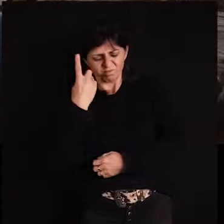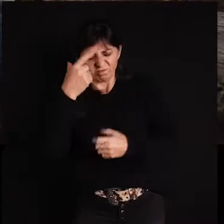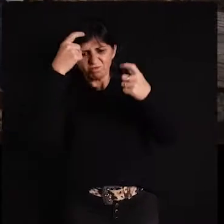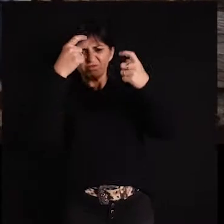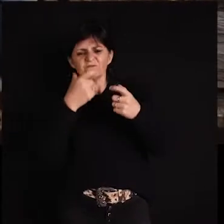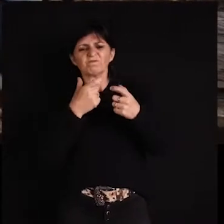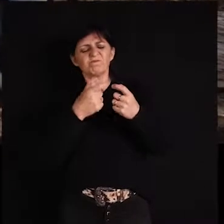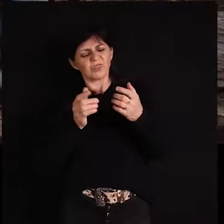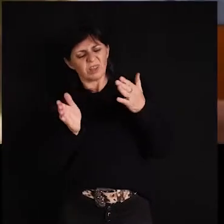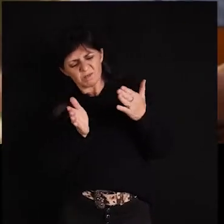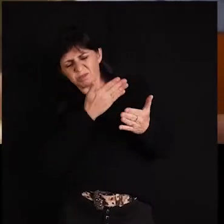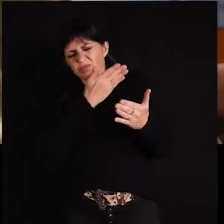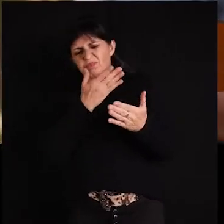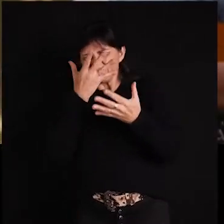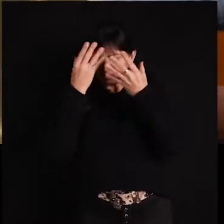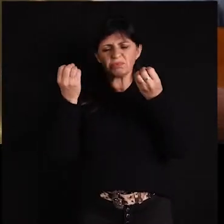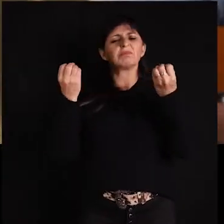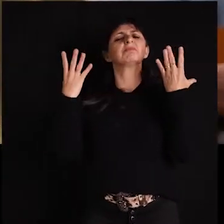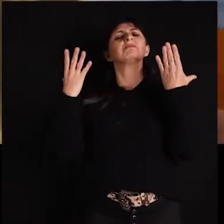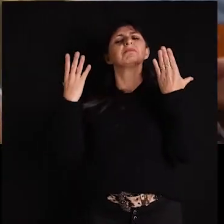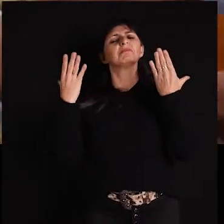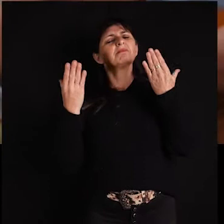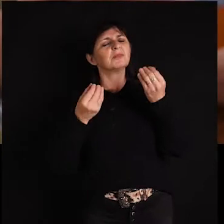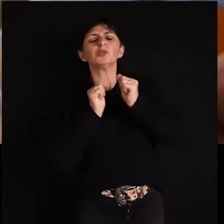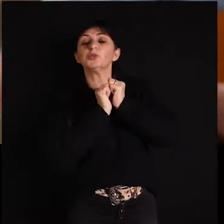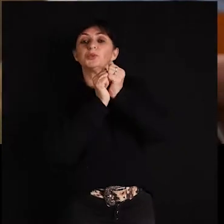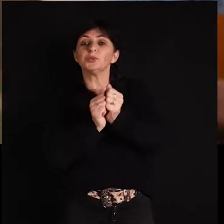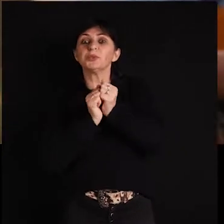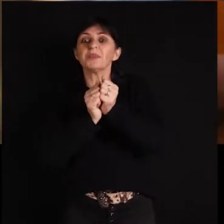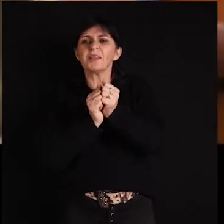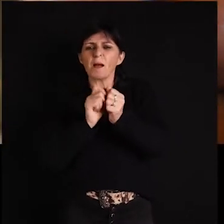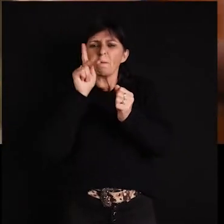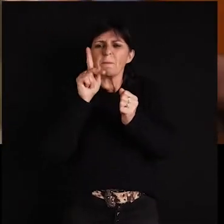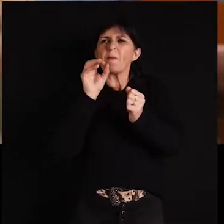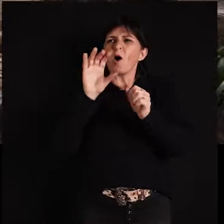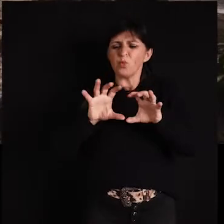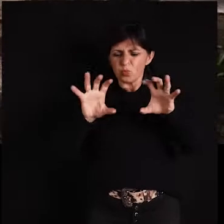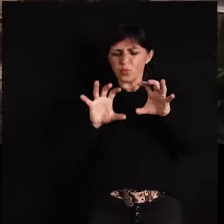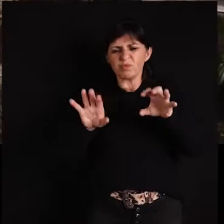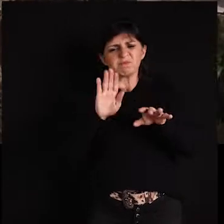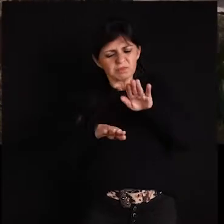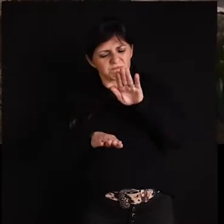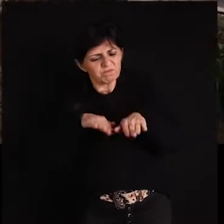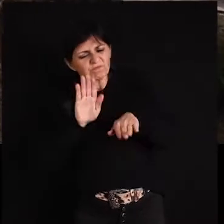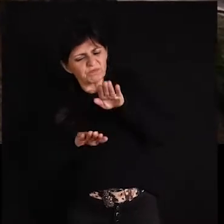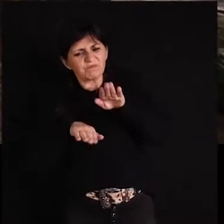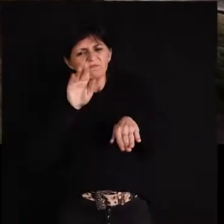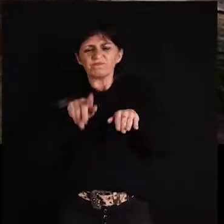Eu deixo pra trás, junto à poeira desta marcha